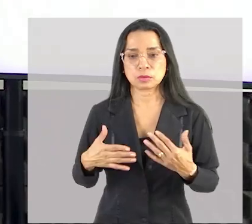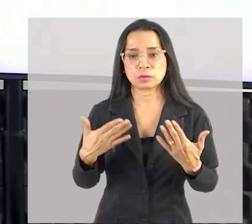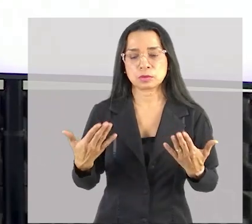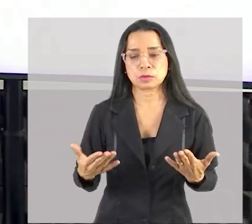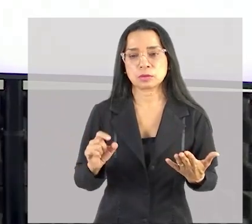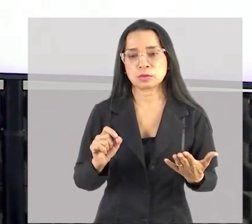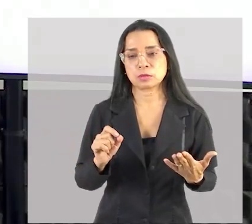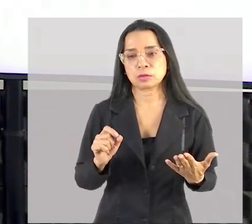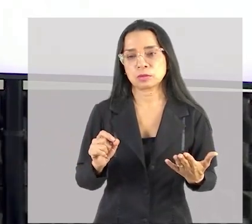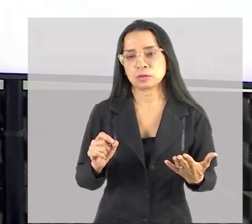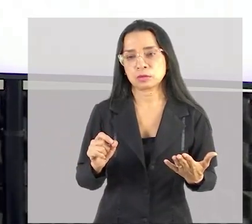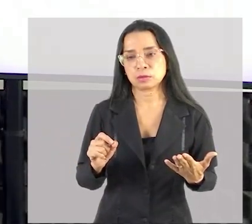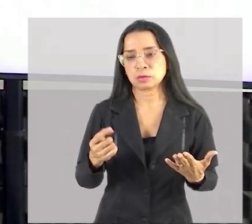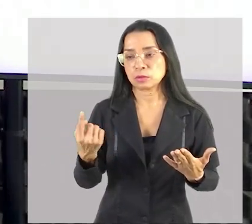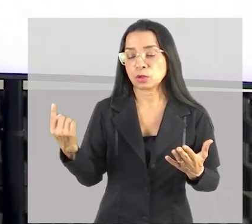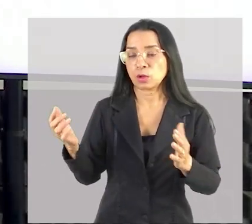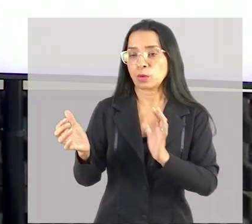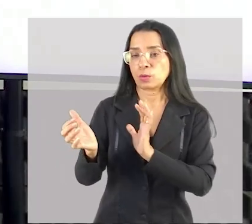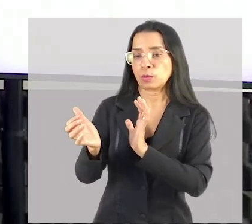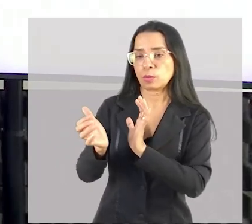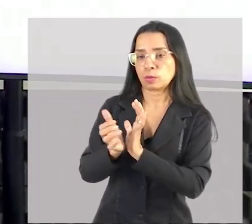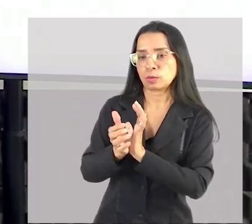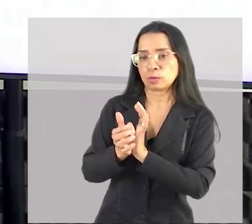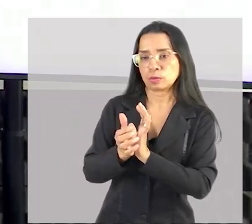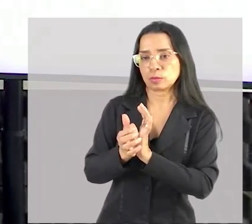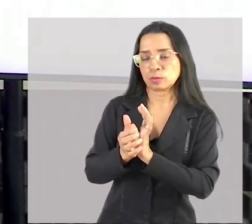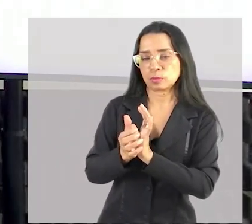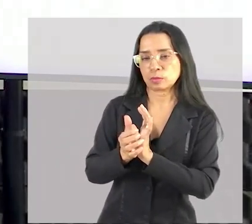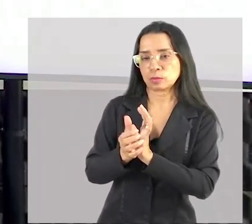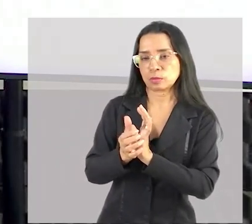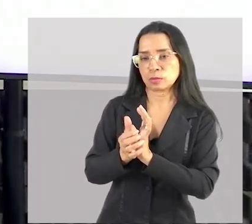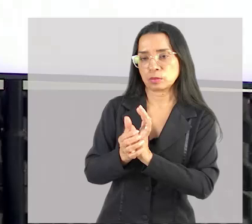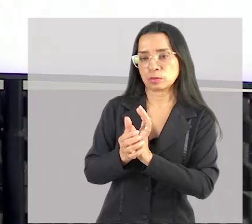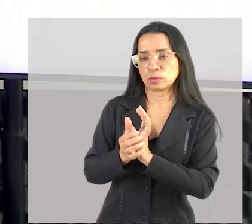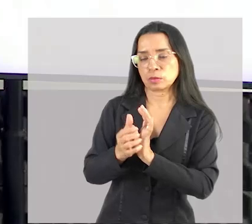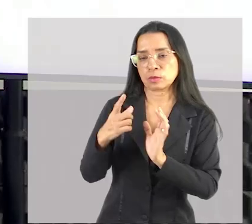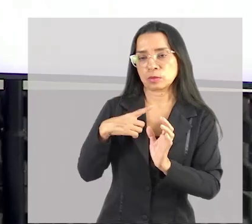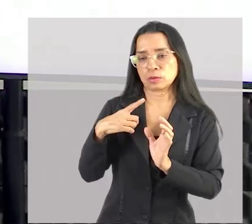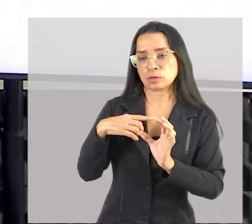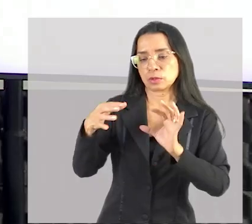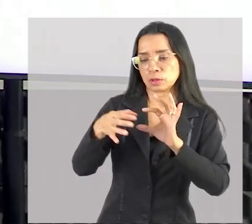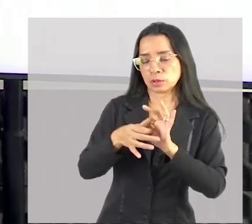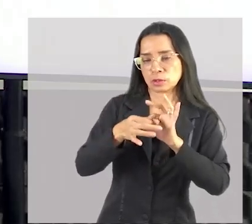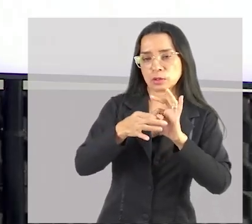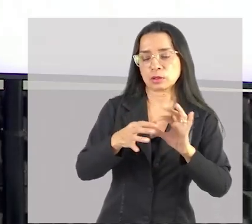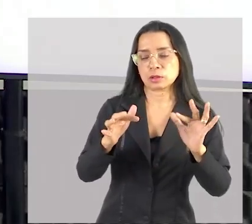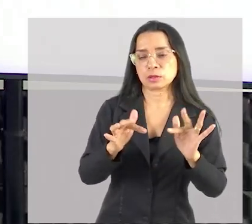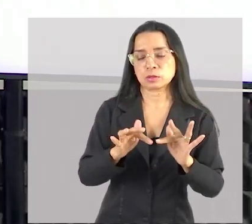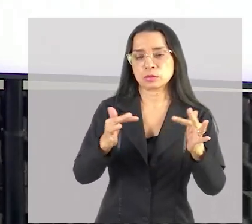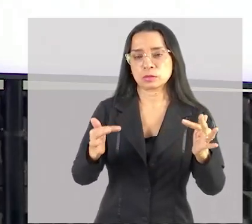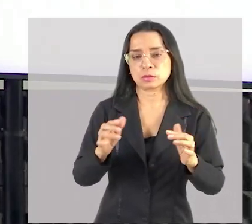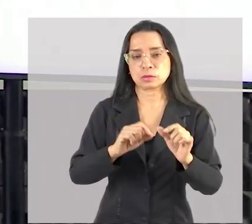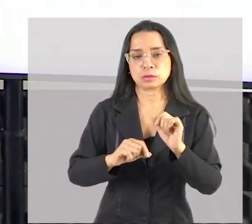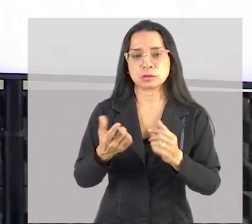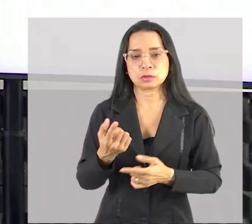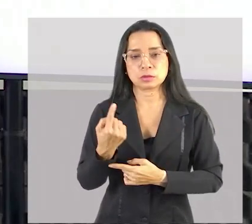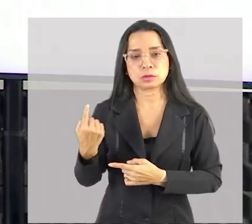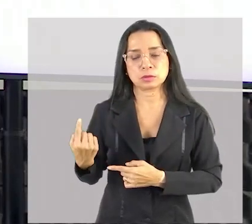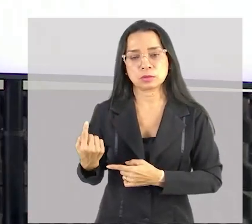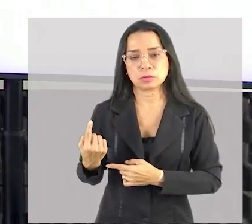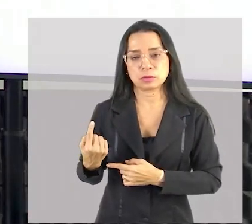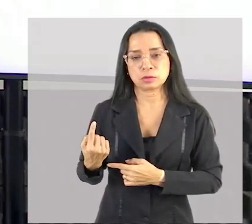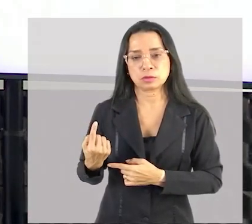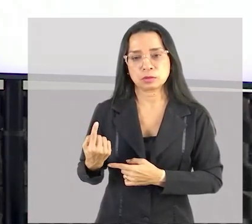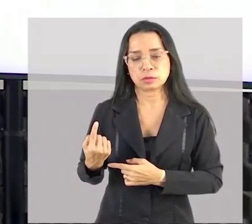Então, enquanto esse cara bem aqui, ele é um grupo que só tem ligações simples, ele vai te posicionar, ou